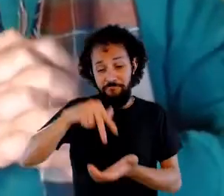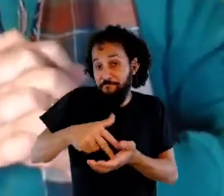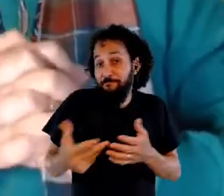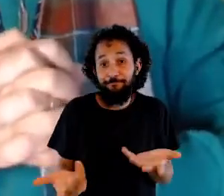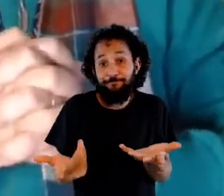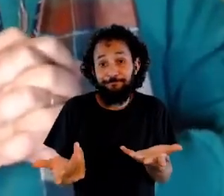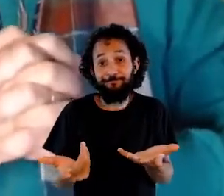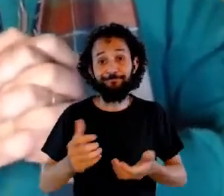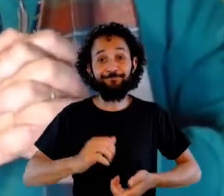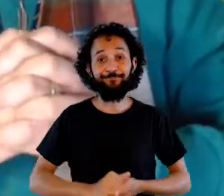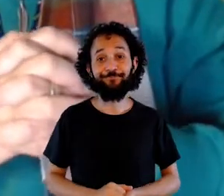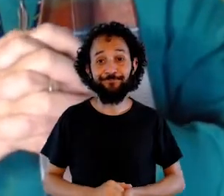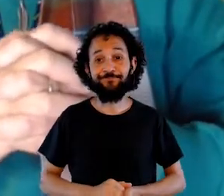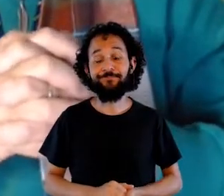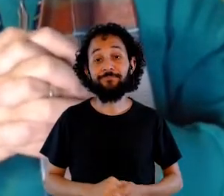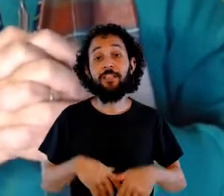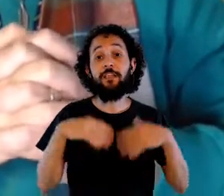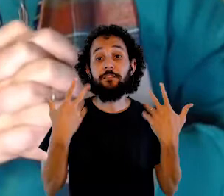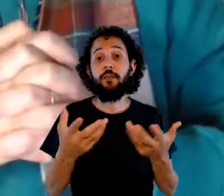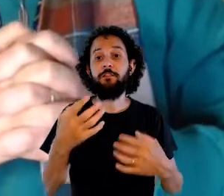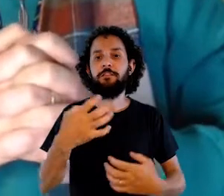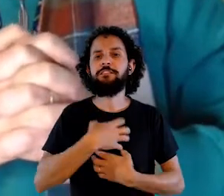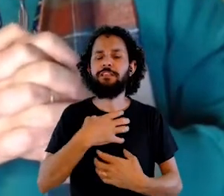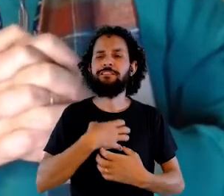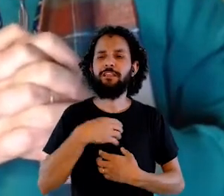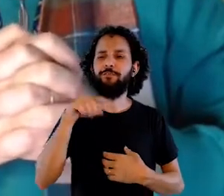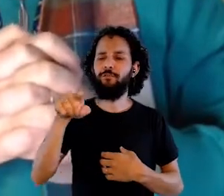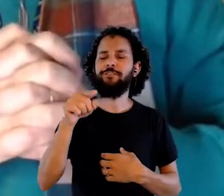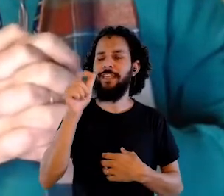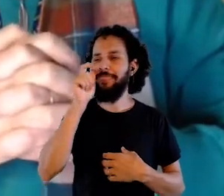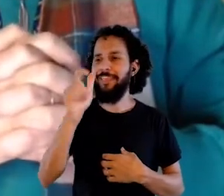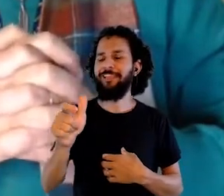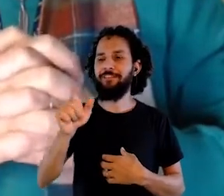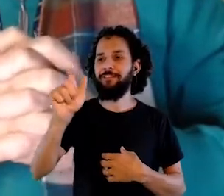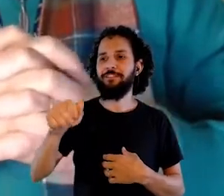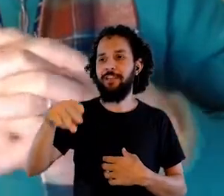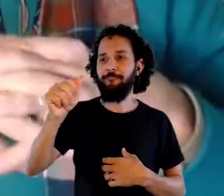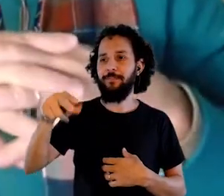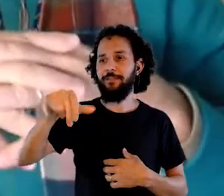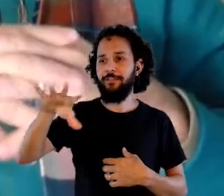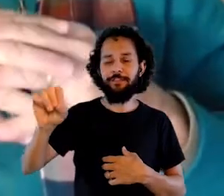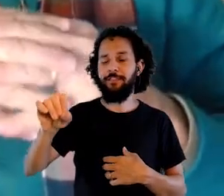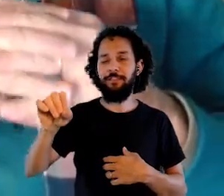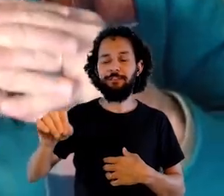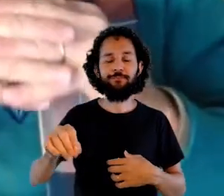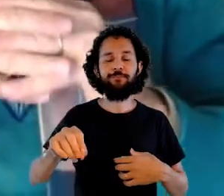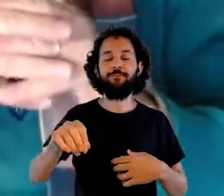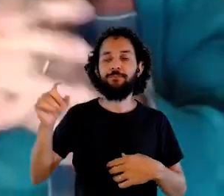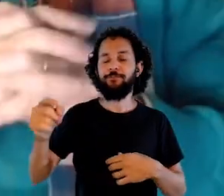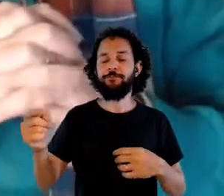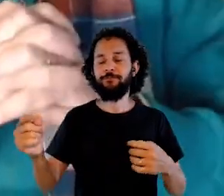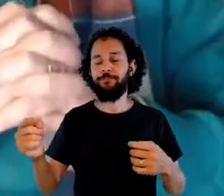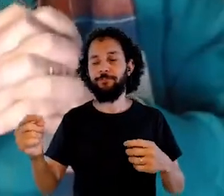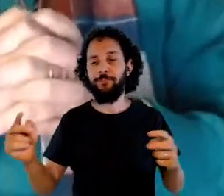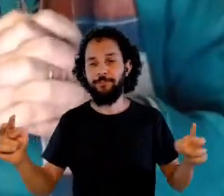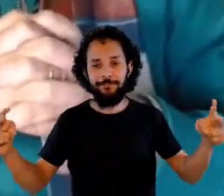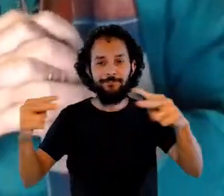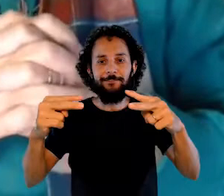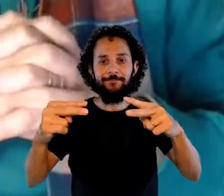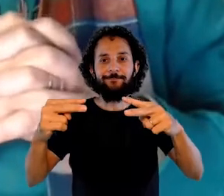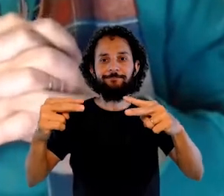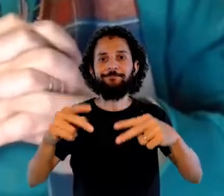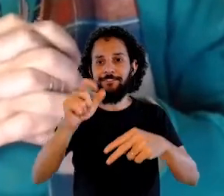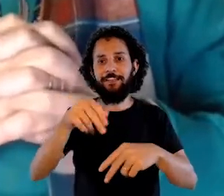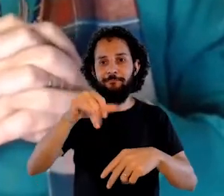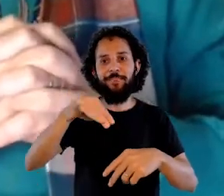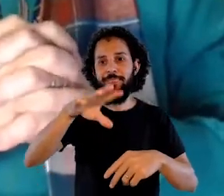A sensação que eu tenho é que você se interessou pelo xamanismo, e o xamanismo também se interessa por você. Né? Você também